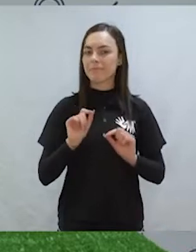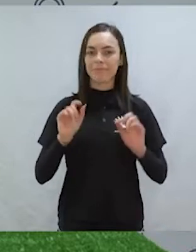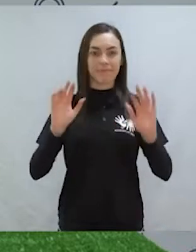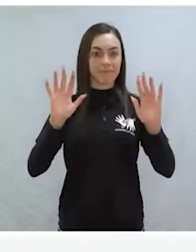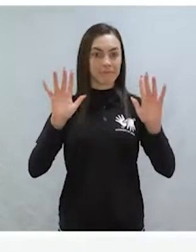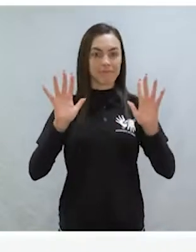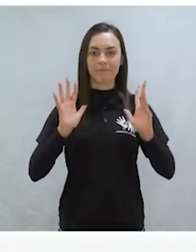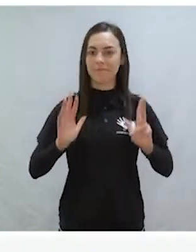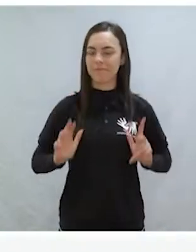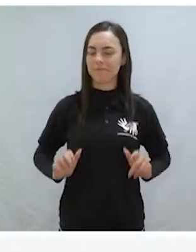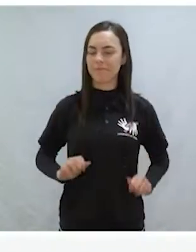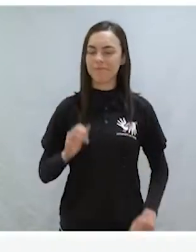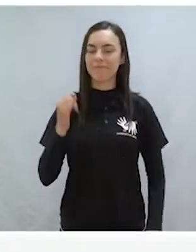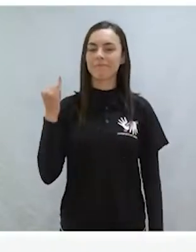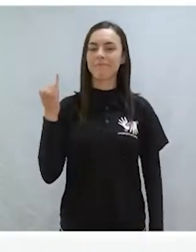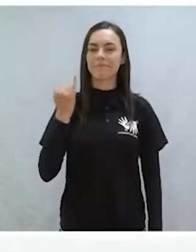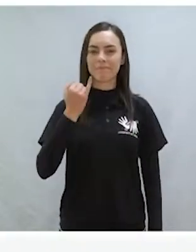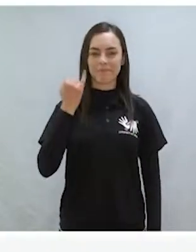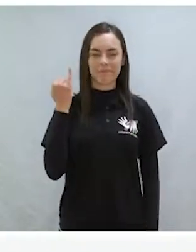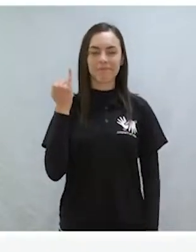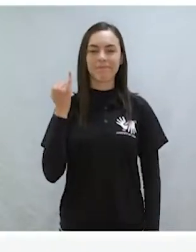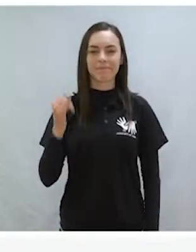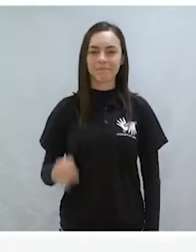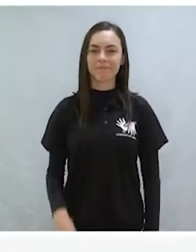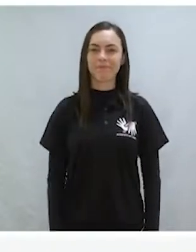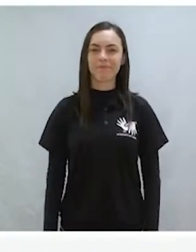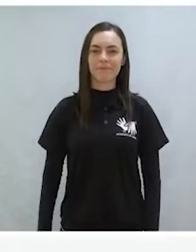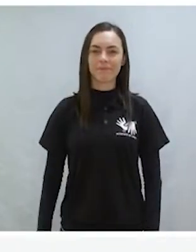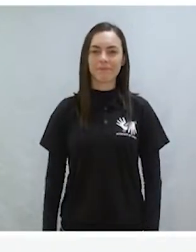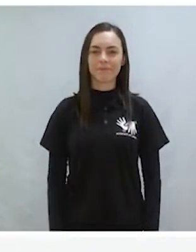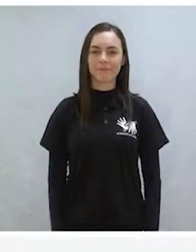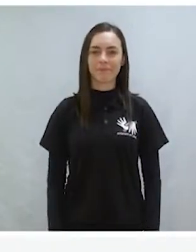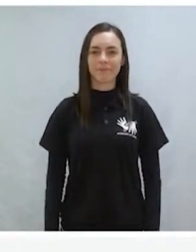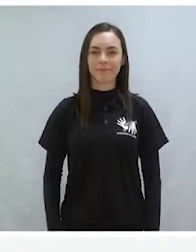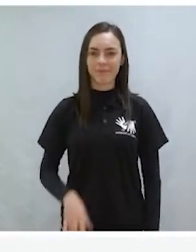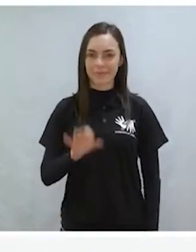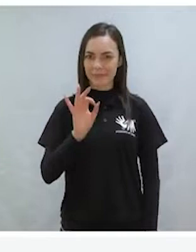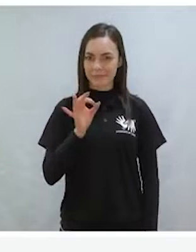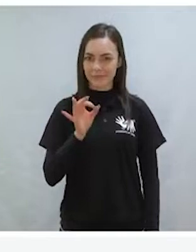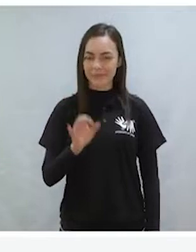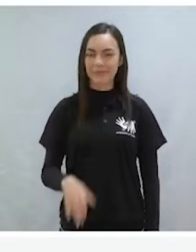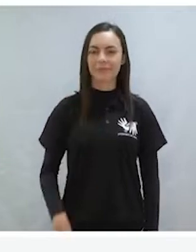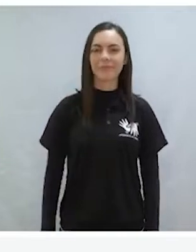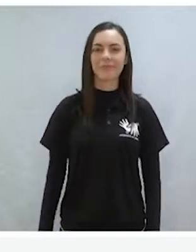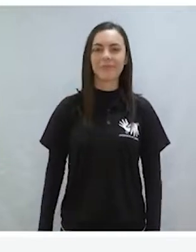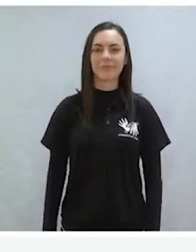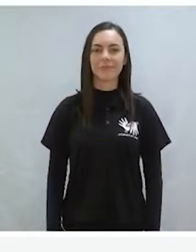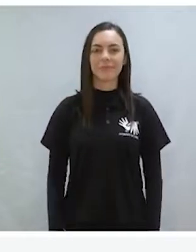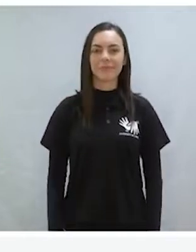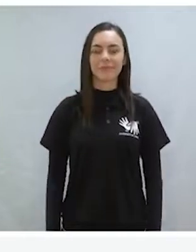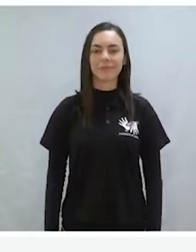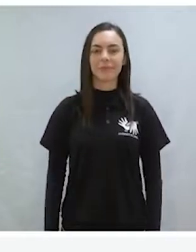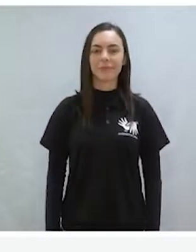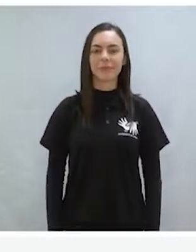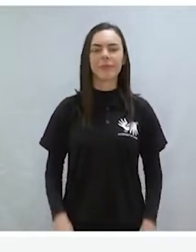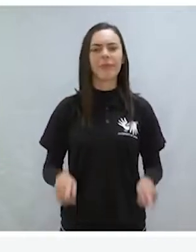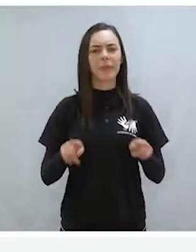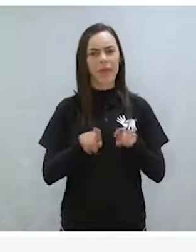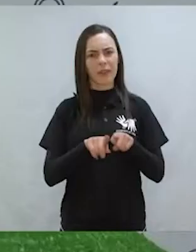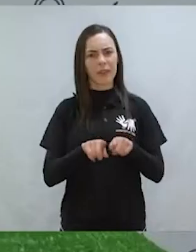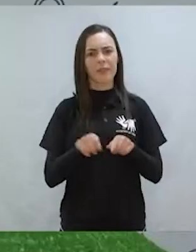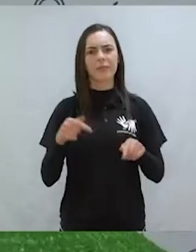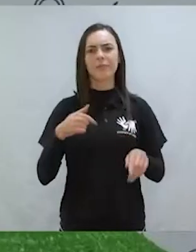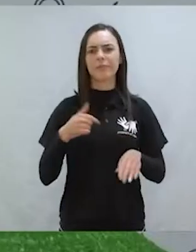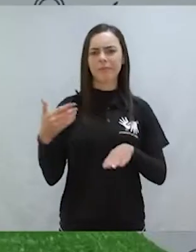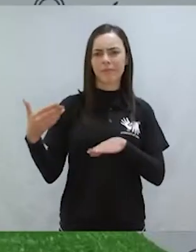nós higienizarmos o quê? As nossas mãos. Não é isso? Vocês perceberam que a professora entrou